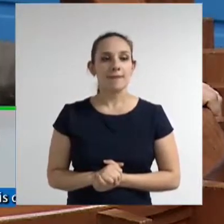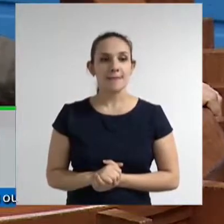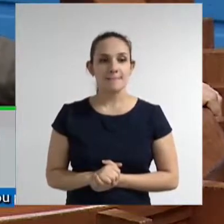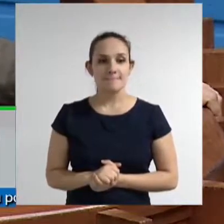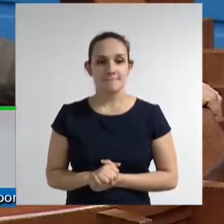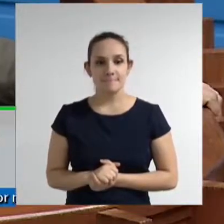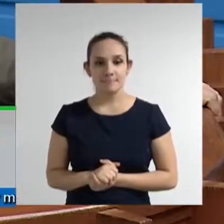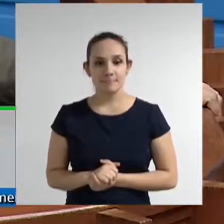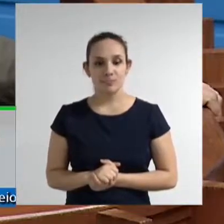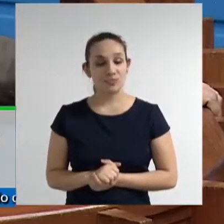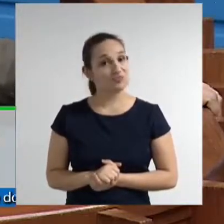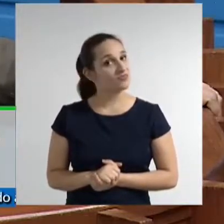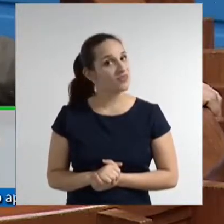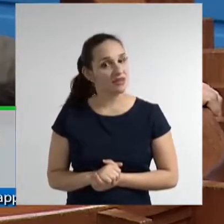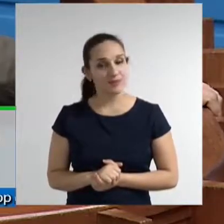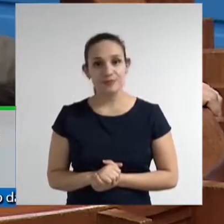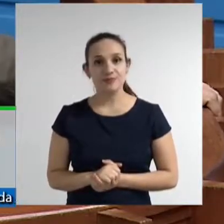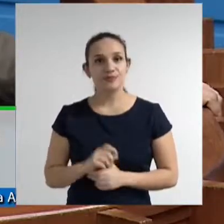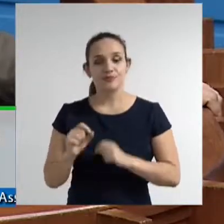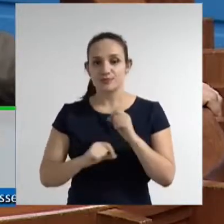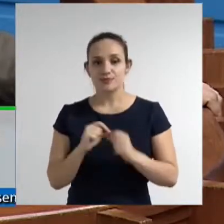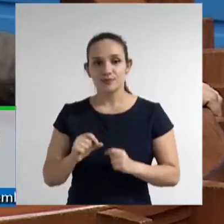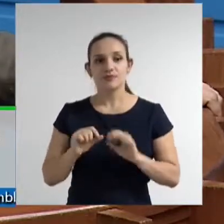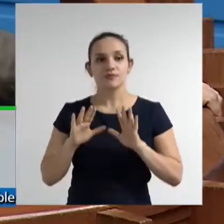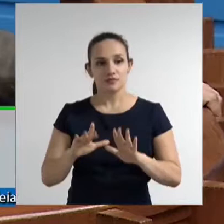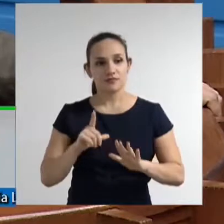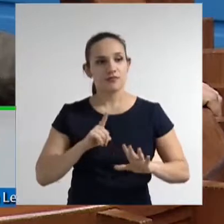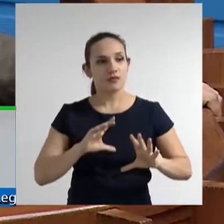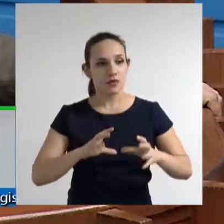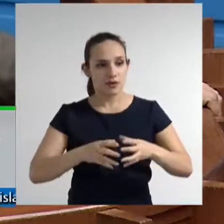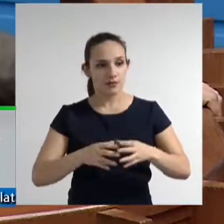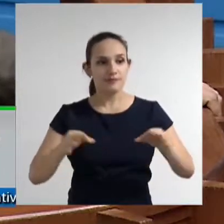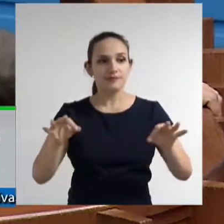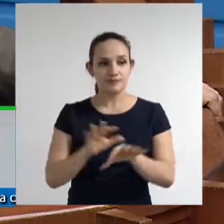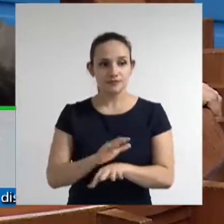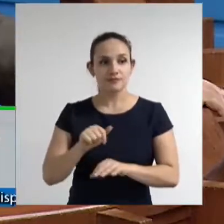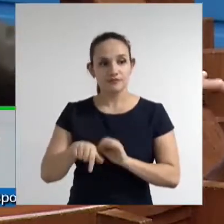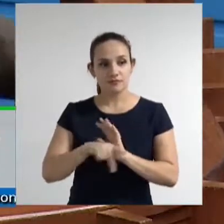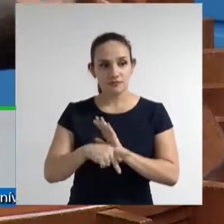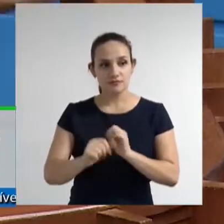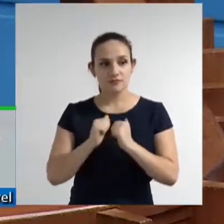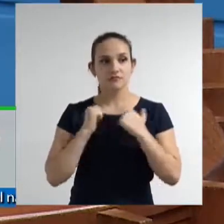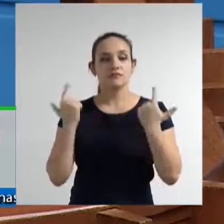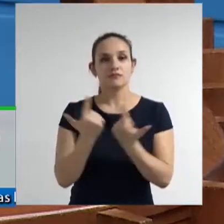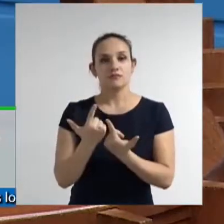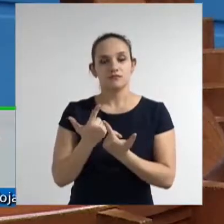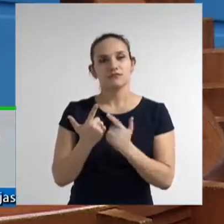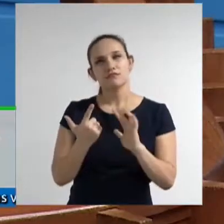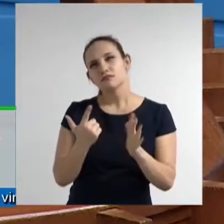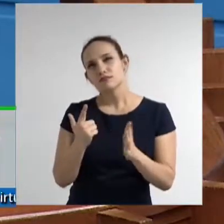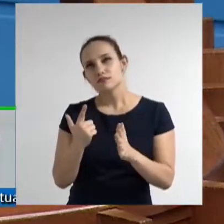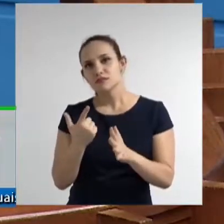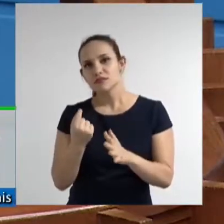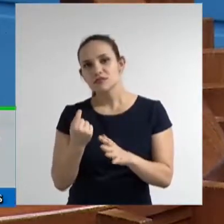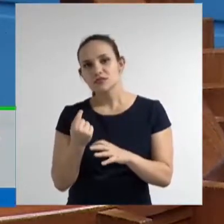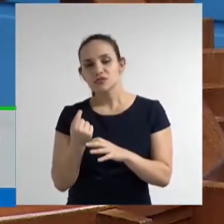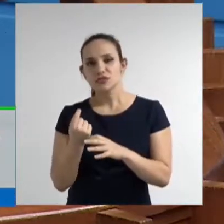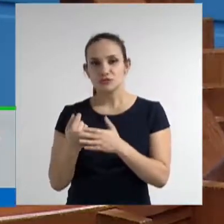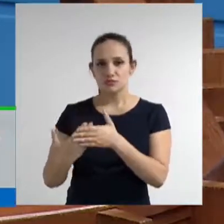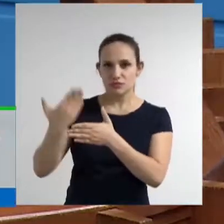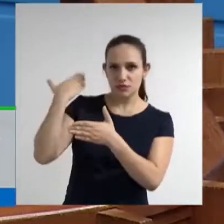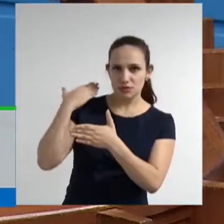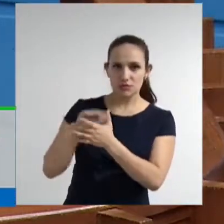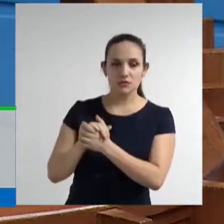nessa negociação agora, porque mesmo nós, com a comissão montada aqui, há 20 e poucos dias atrás, começou-se um processo